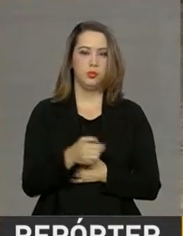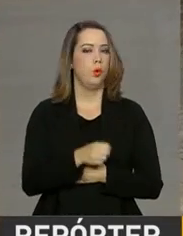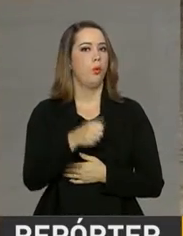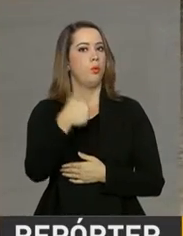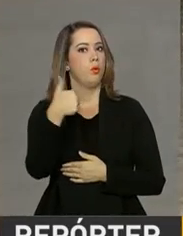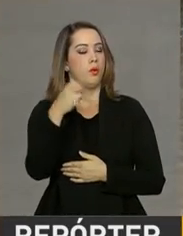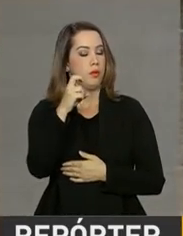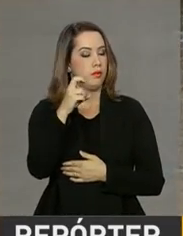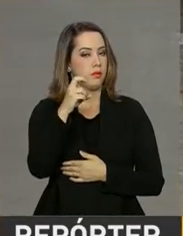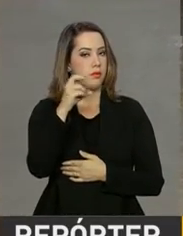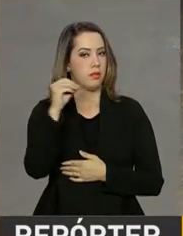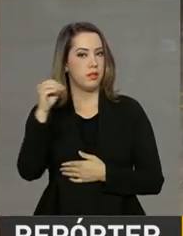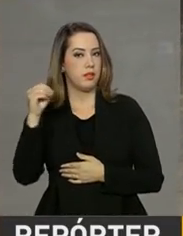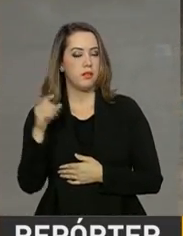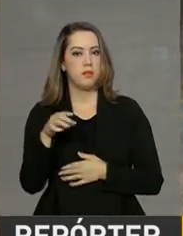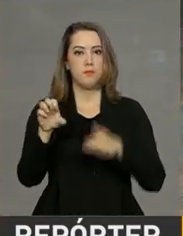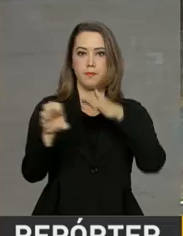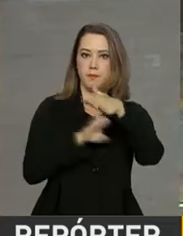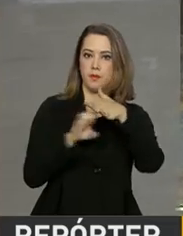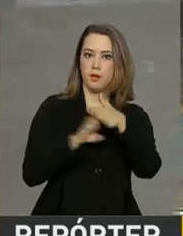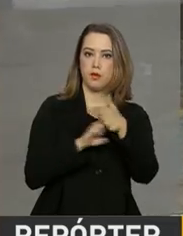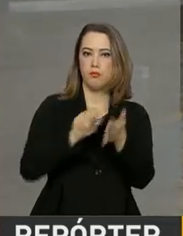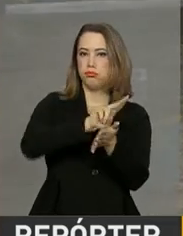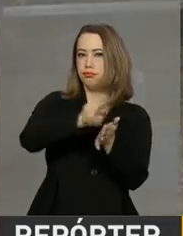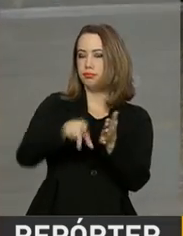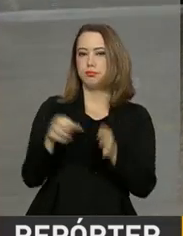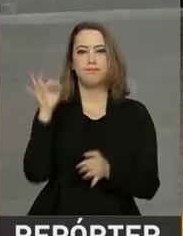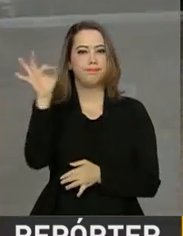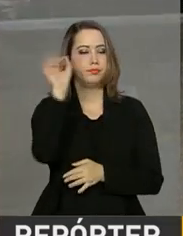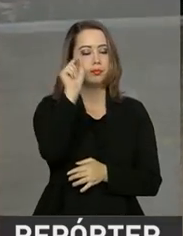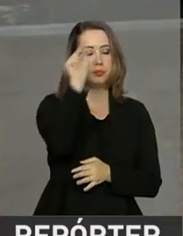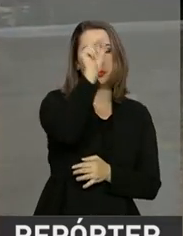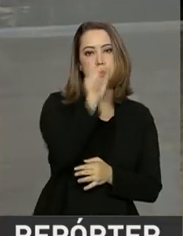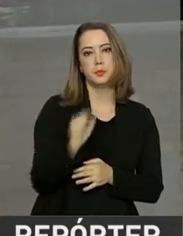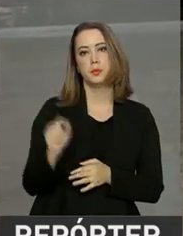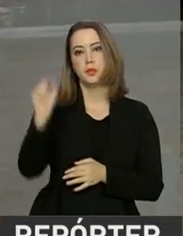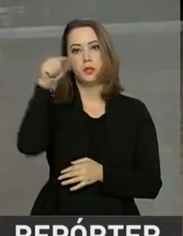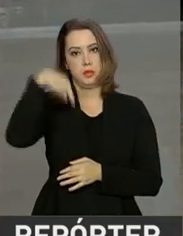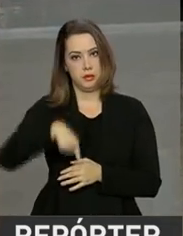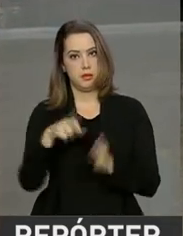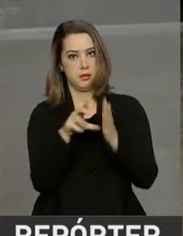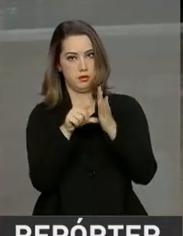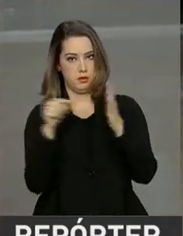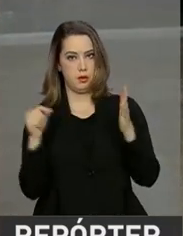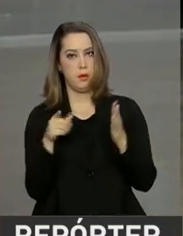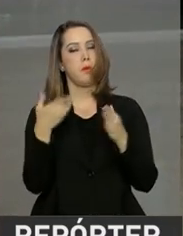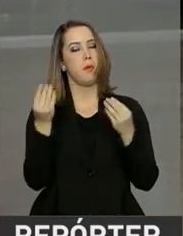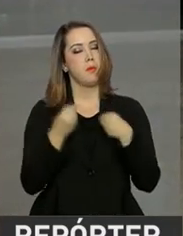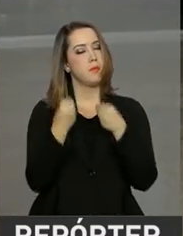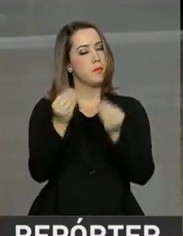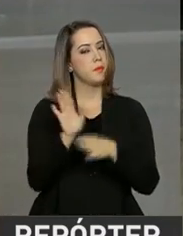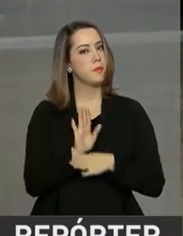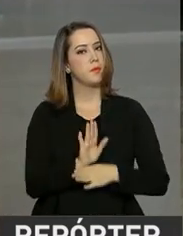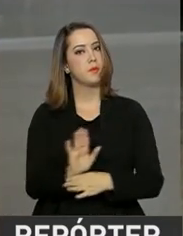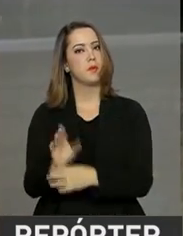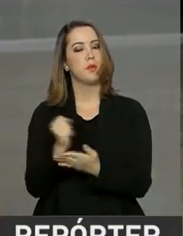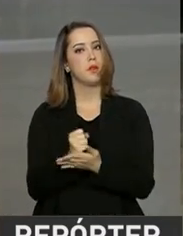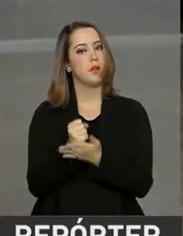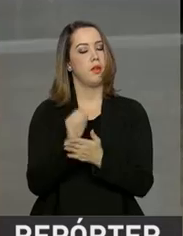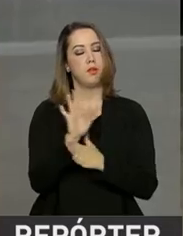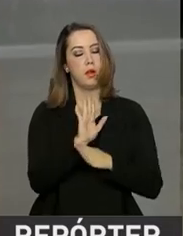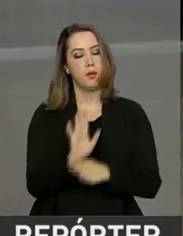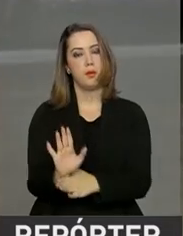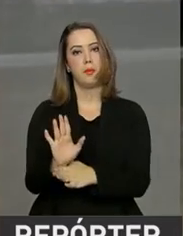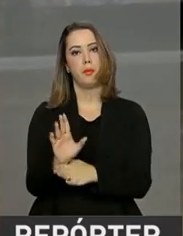500 empresários de todo o país estiveram aqui no Palácio do Planalto para manifestar apoio ao governo do presidente exercício Michel